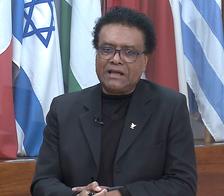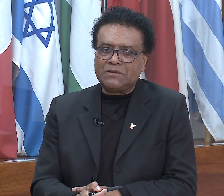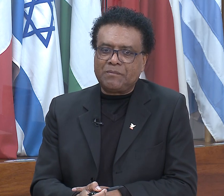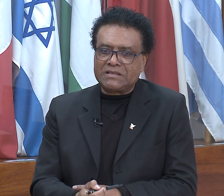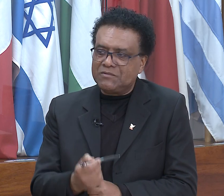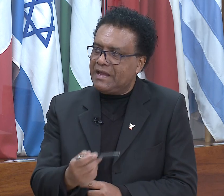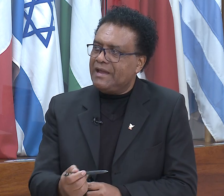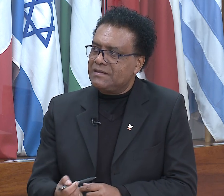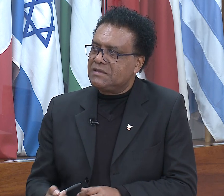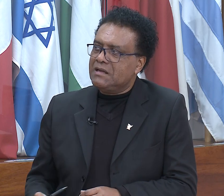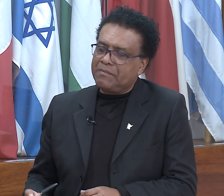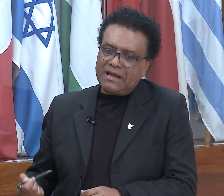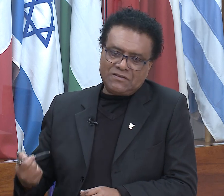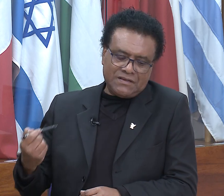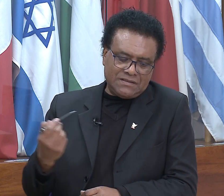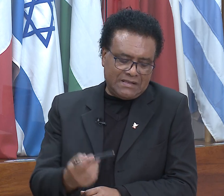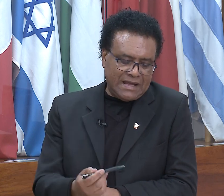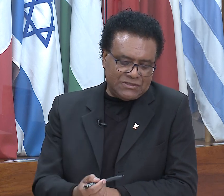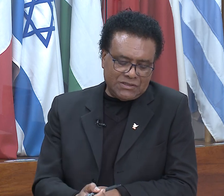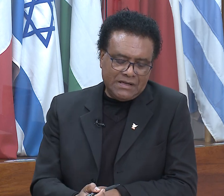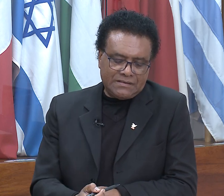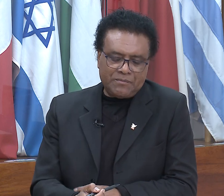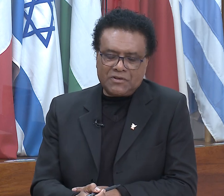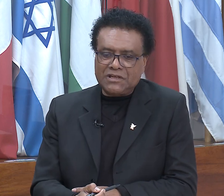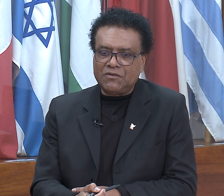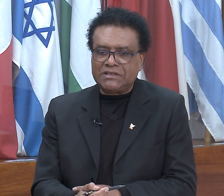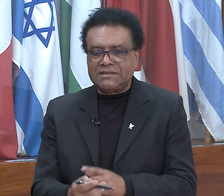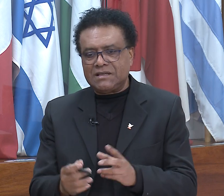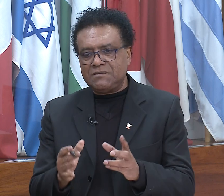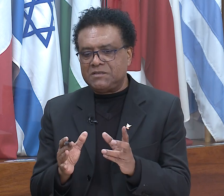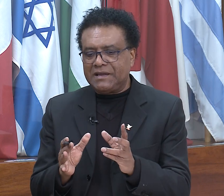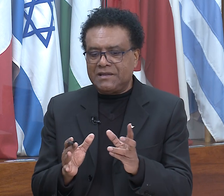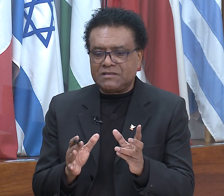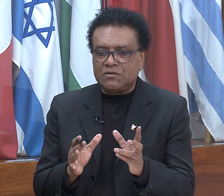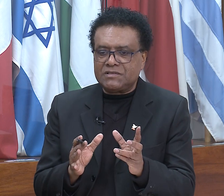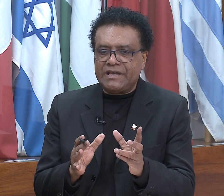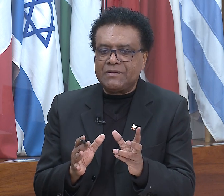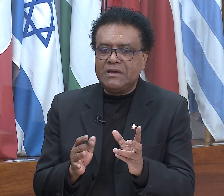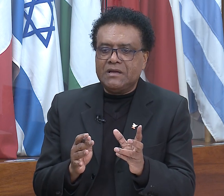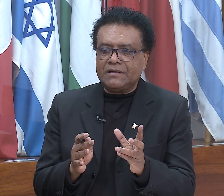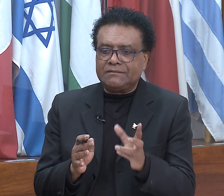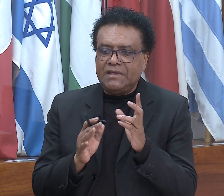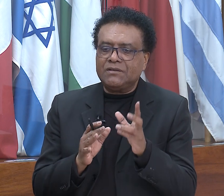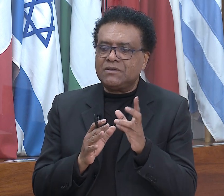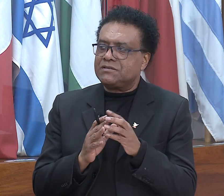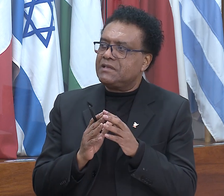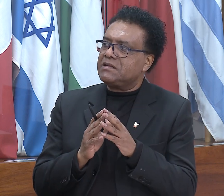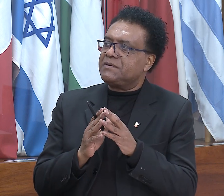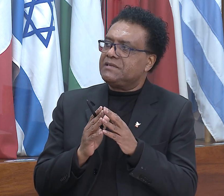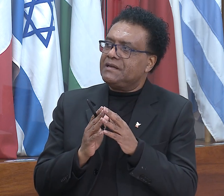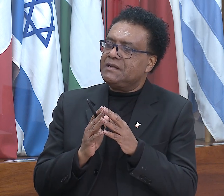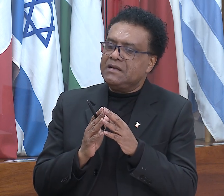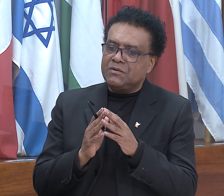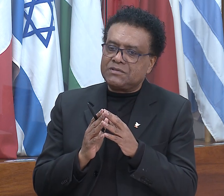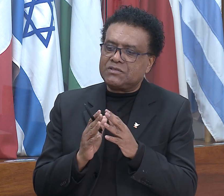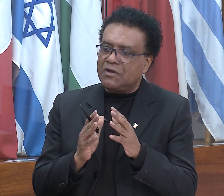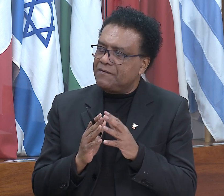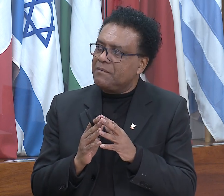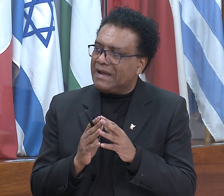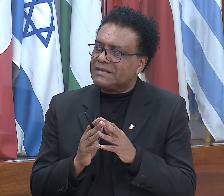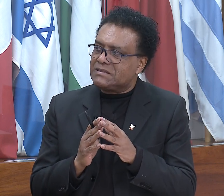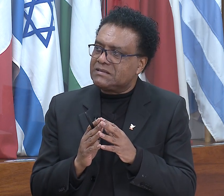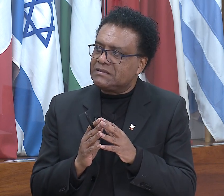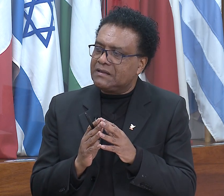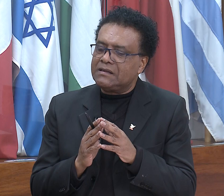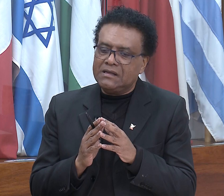voltado para as mulheres para adversidade tem projeto vontade exatamente para aqueles que eu considero dentro da sociedade brasileira os